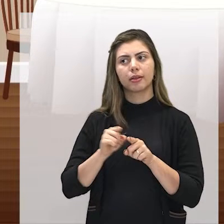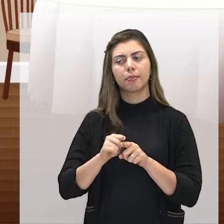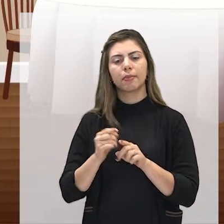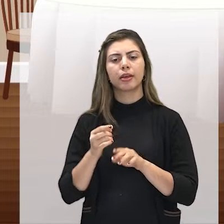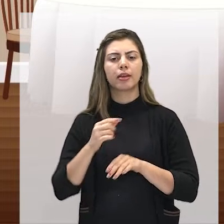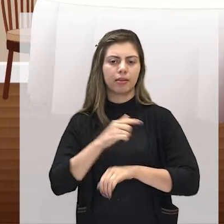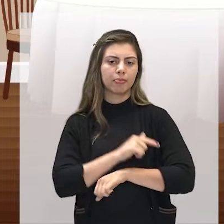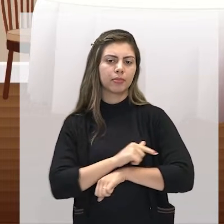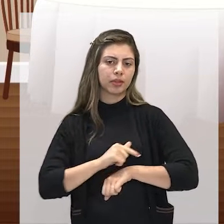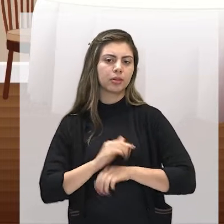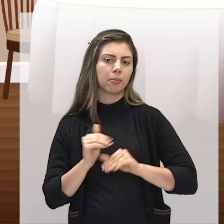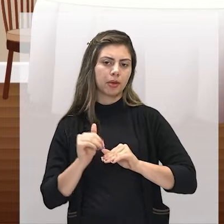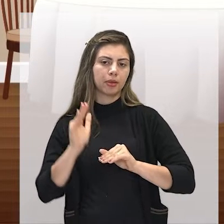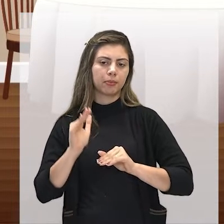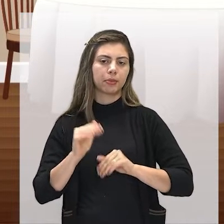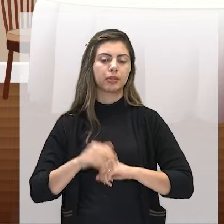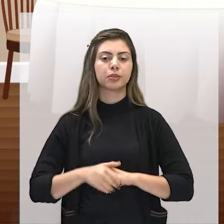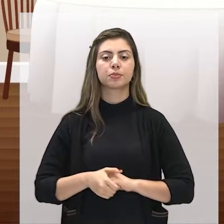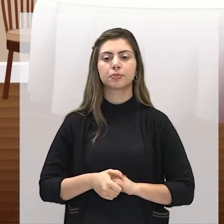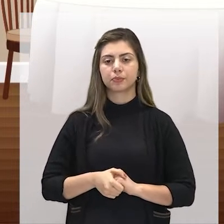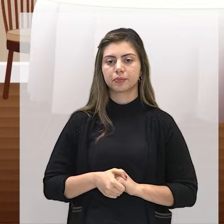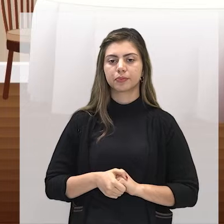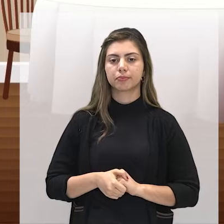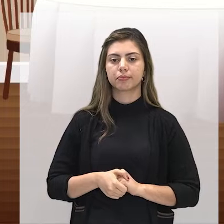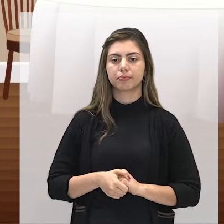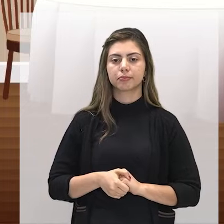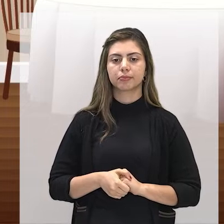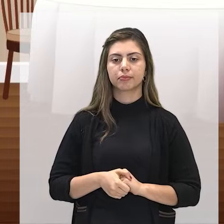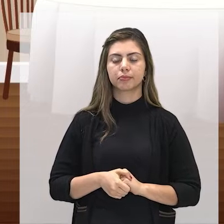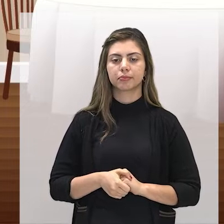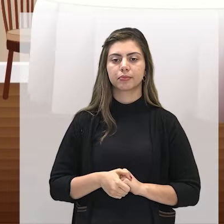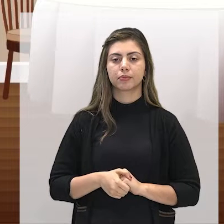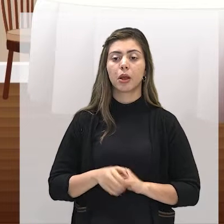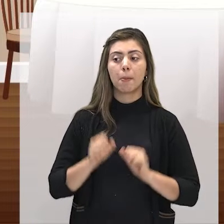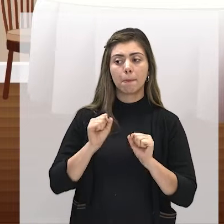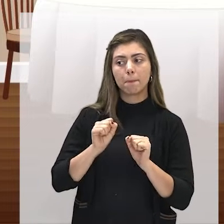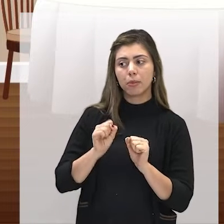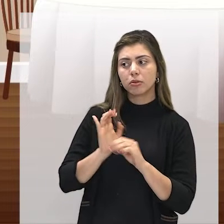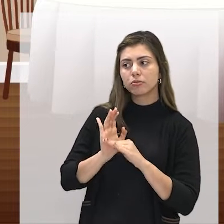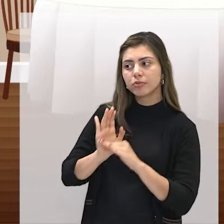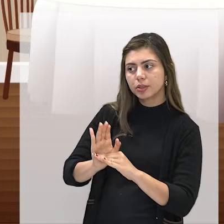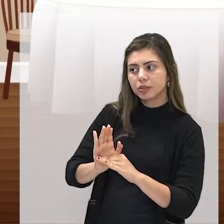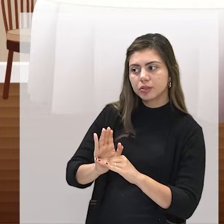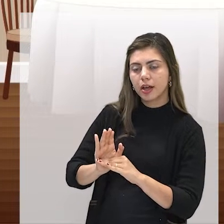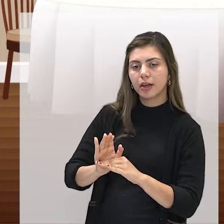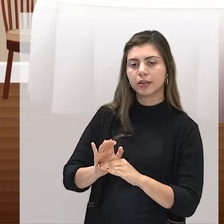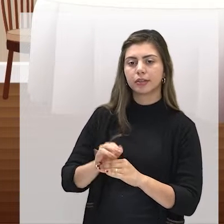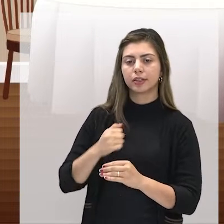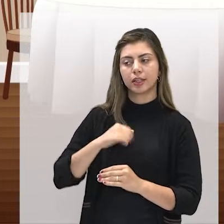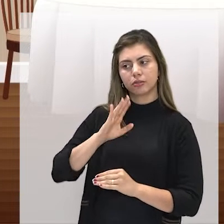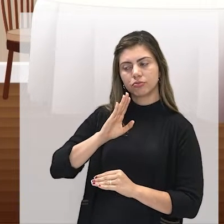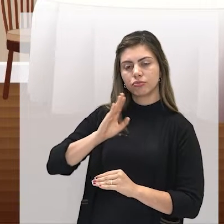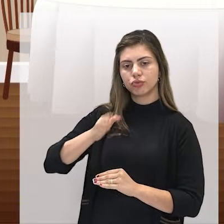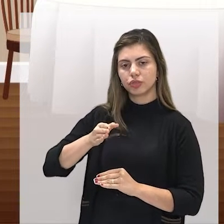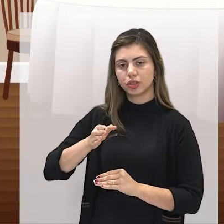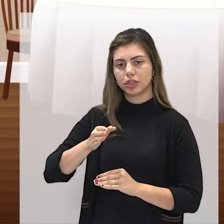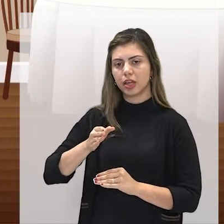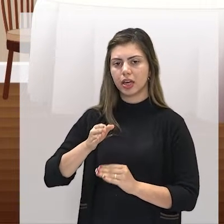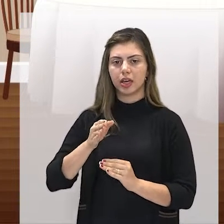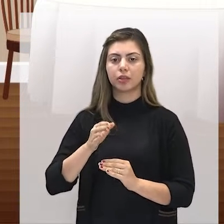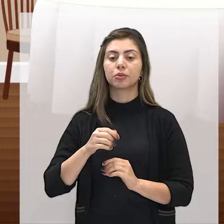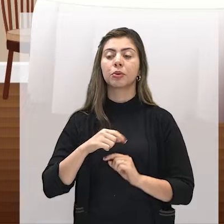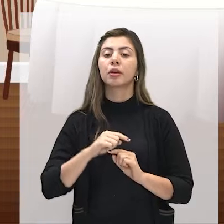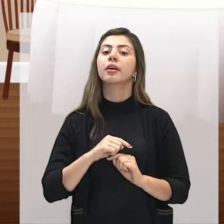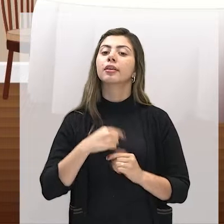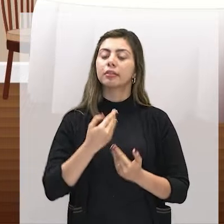Olha só a diferença. Eu posso perguntar assim, can I help you? Posso te ajudar? eu estou sendo direto, não estou falando nada de errado, mas estou